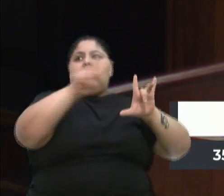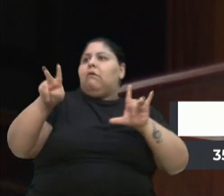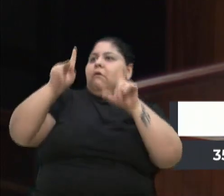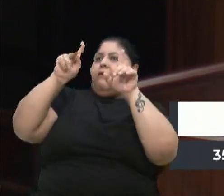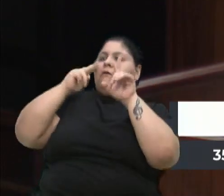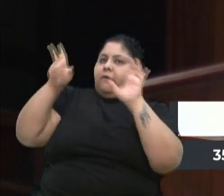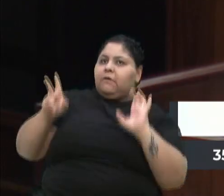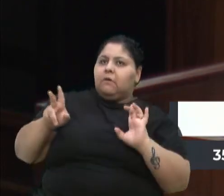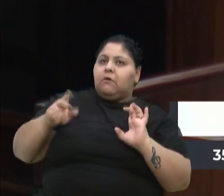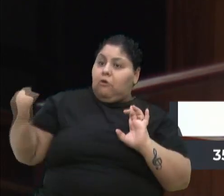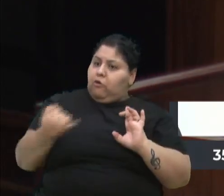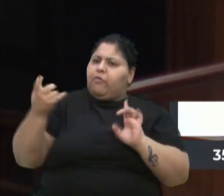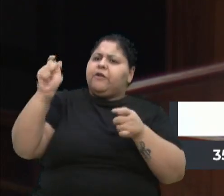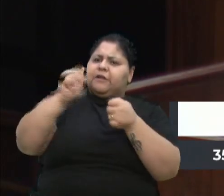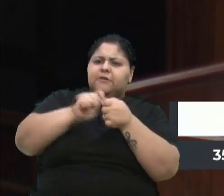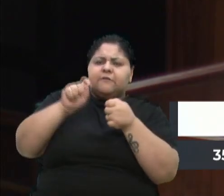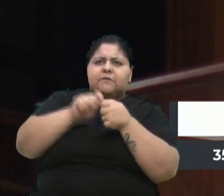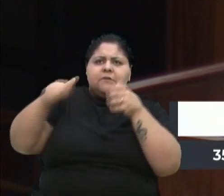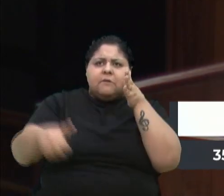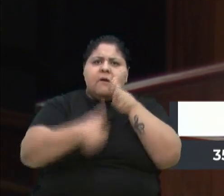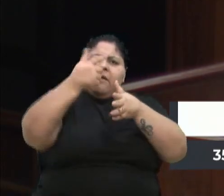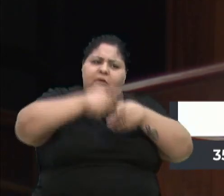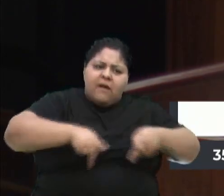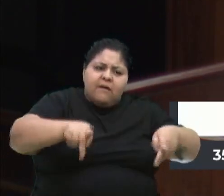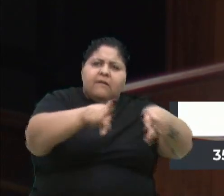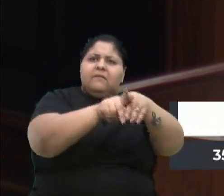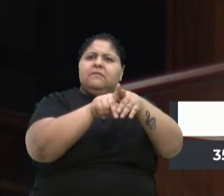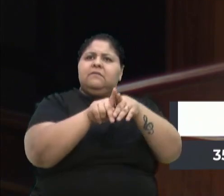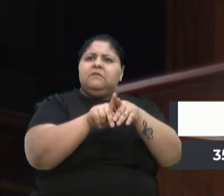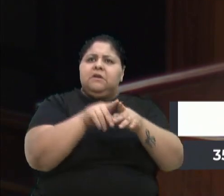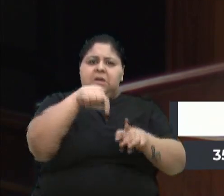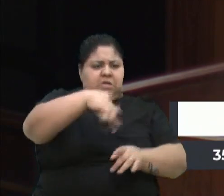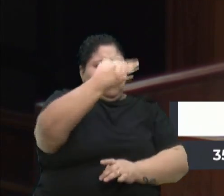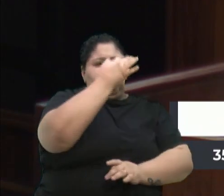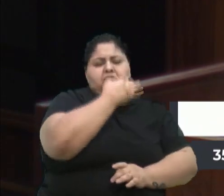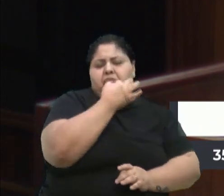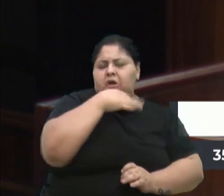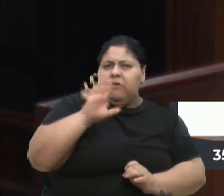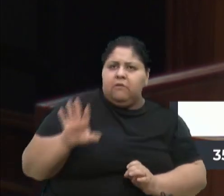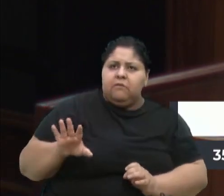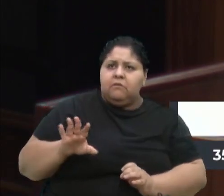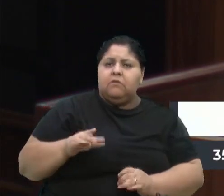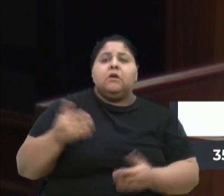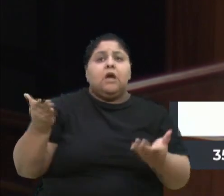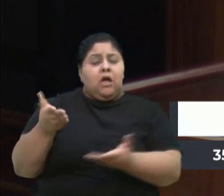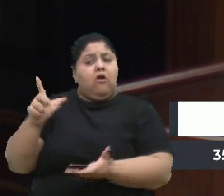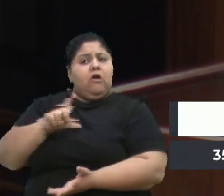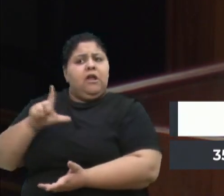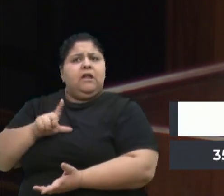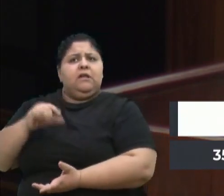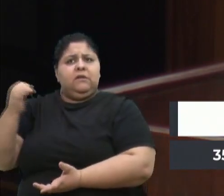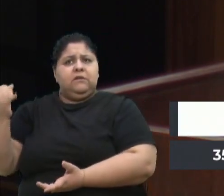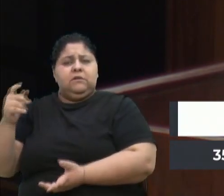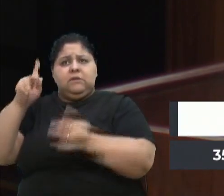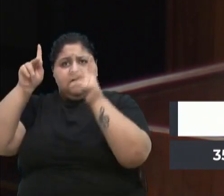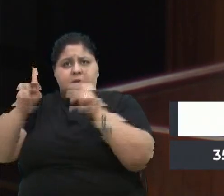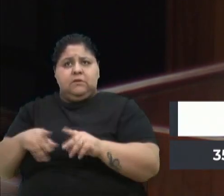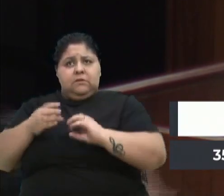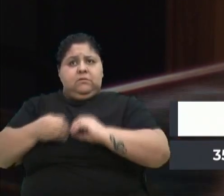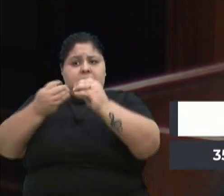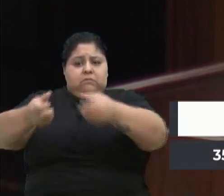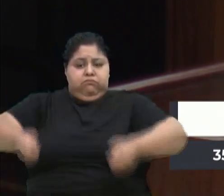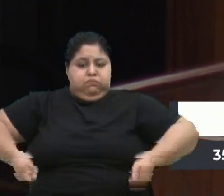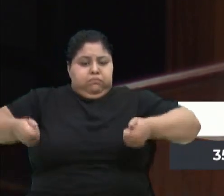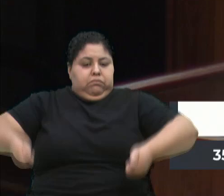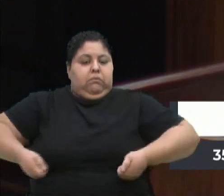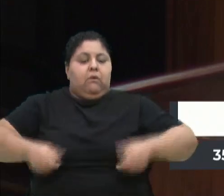façamos alguma coisa de útil para melhorar a vida da população, seja de Caxias, seja... Agora tem gente que está lá entregando uma cadeira de roda, está tirando